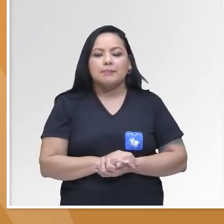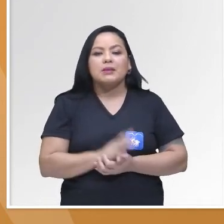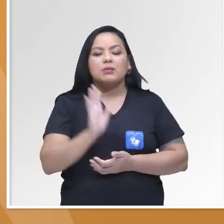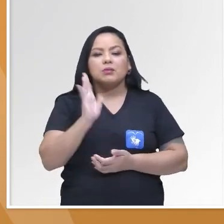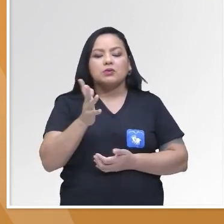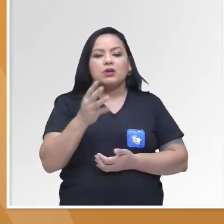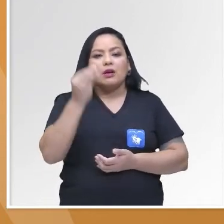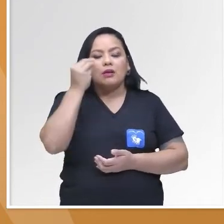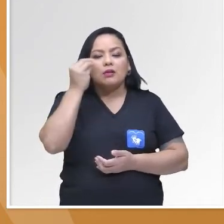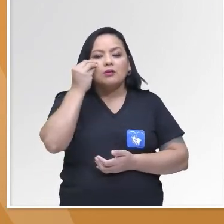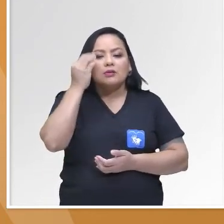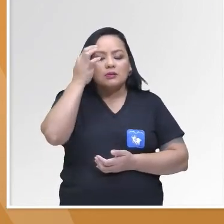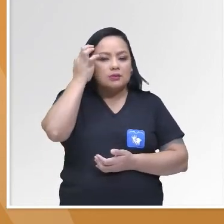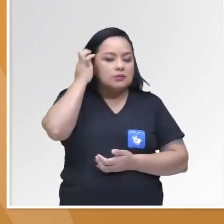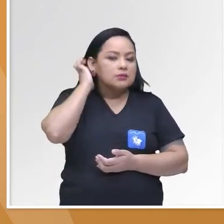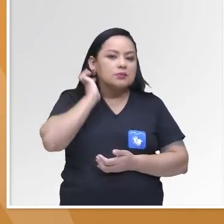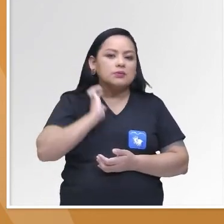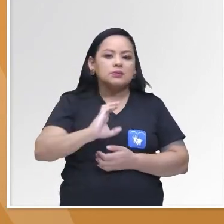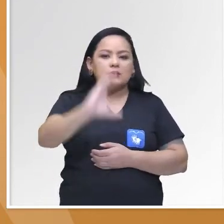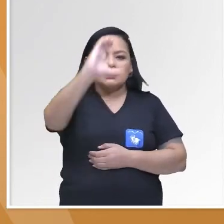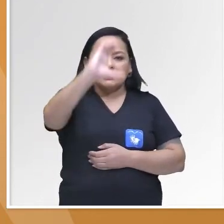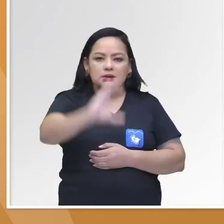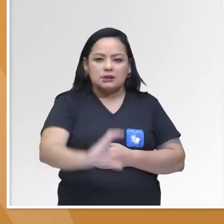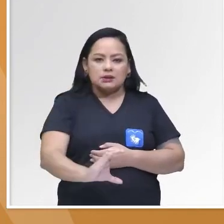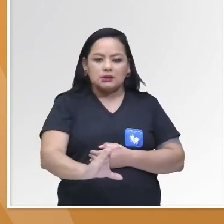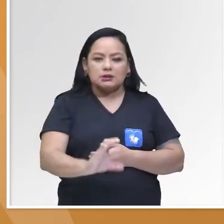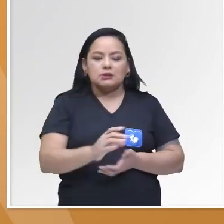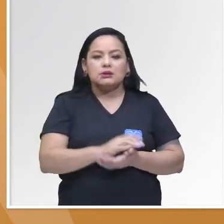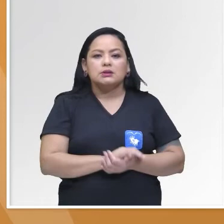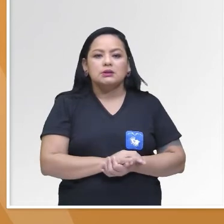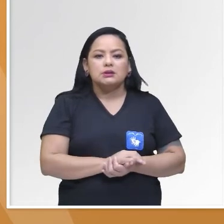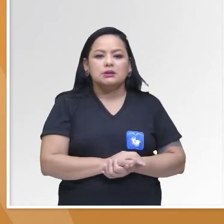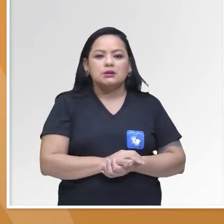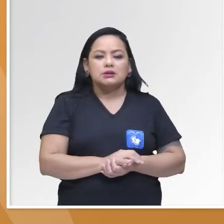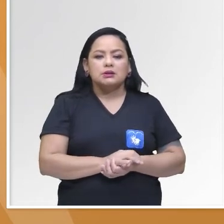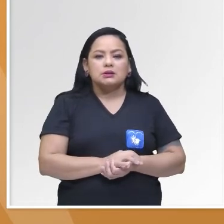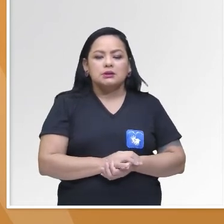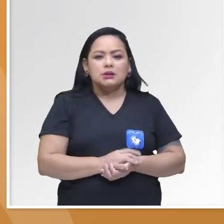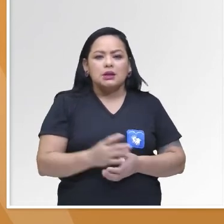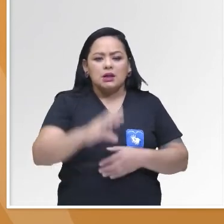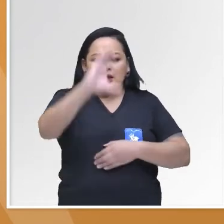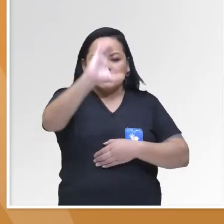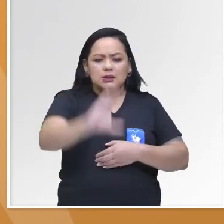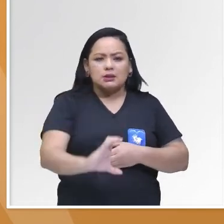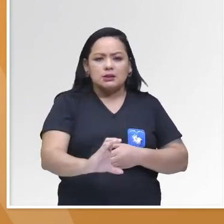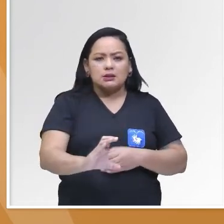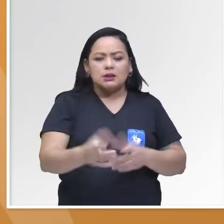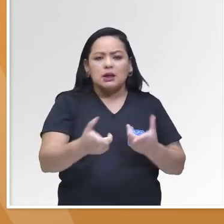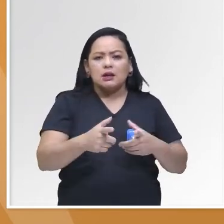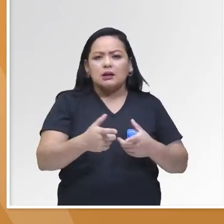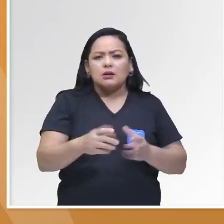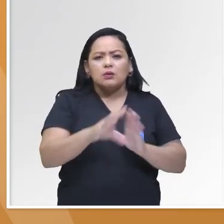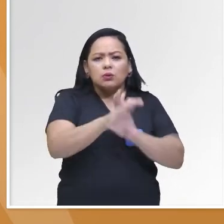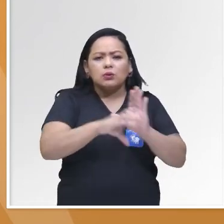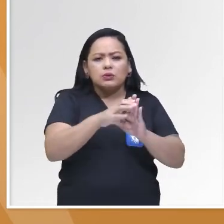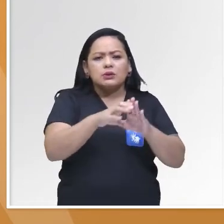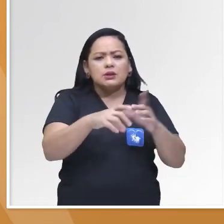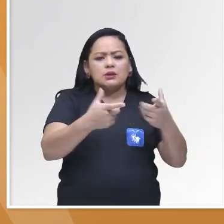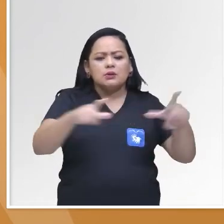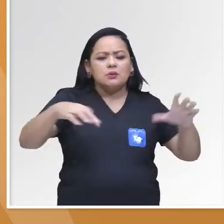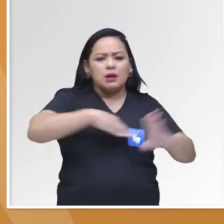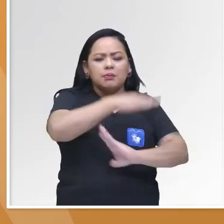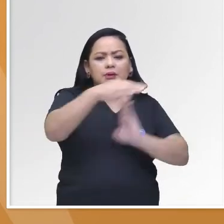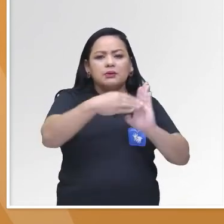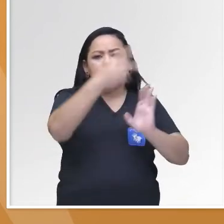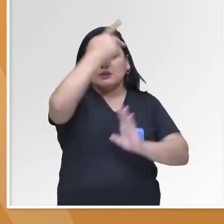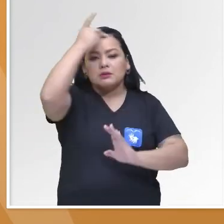vimos, a cidadania extrapola os limites da cidade, chega às zonas